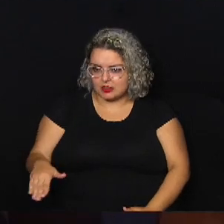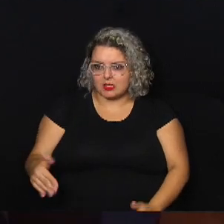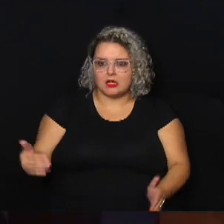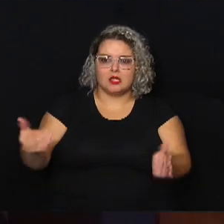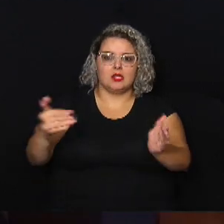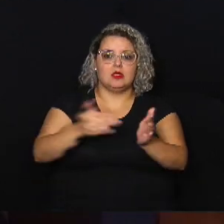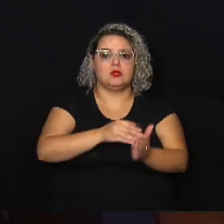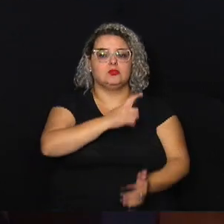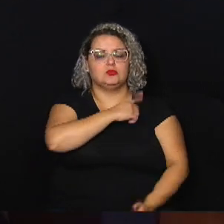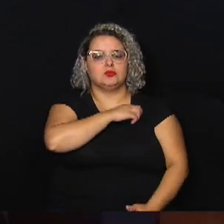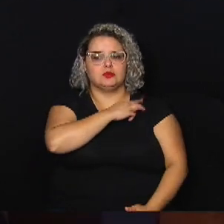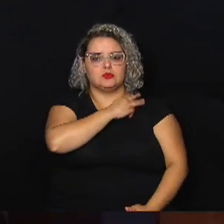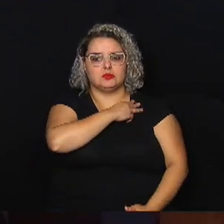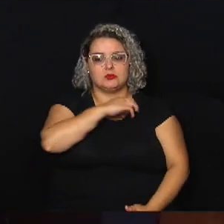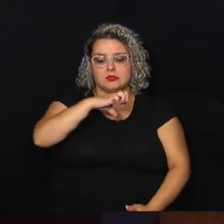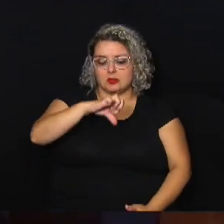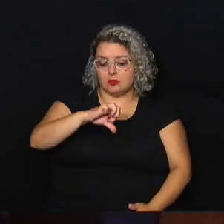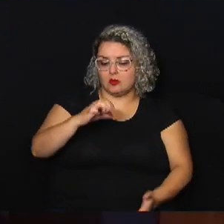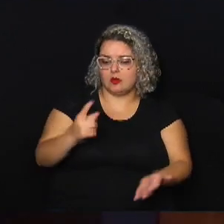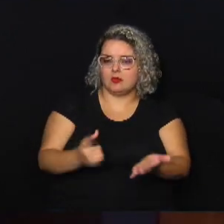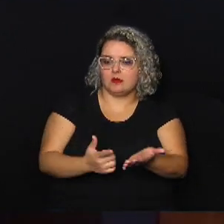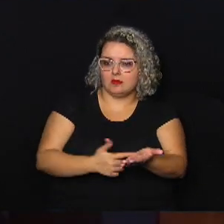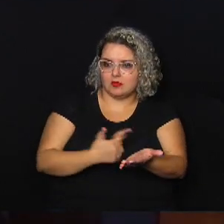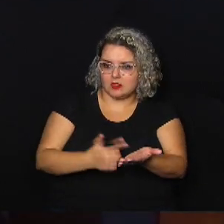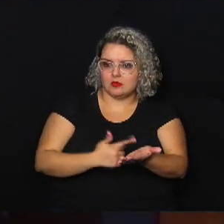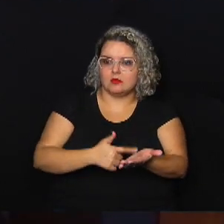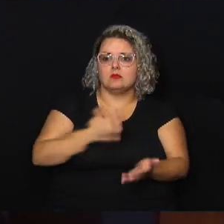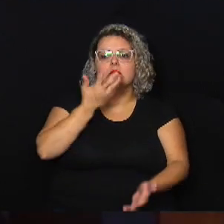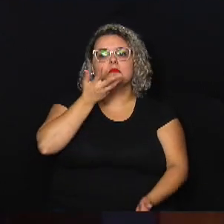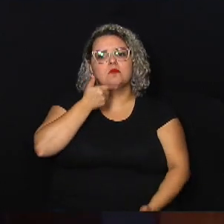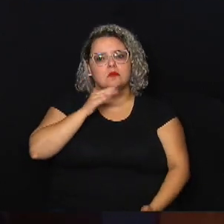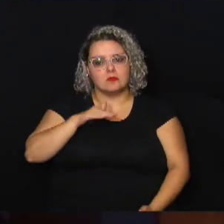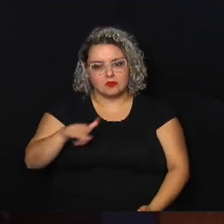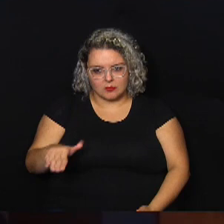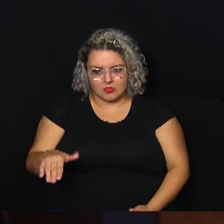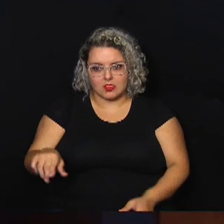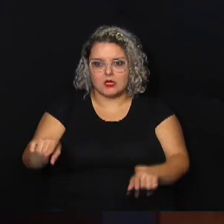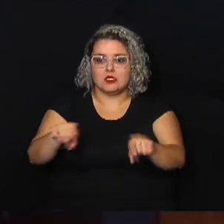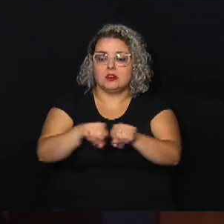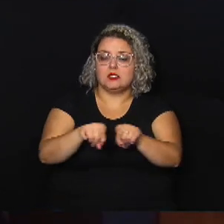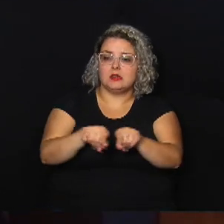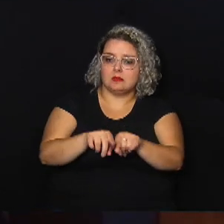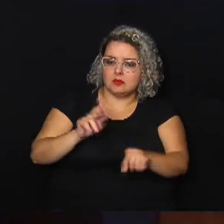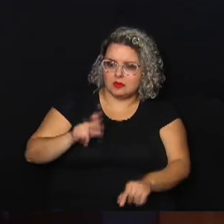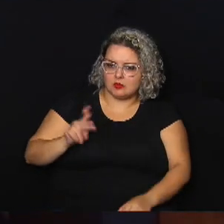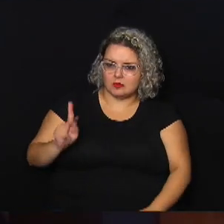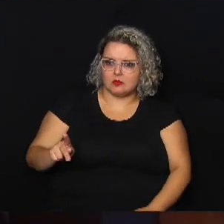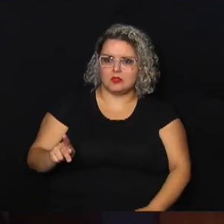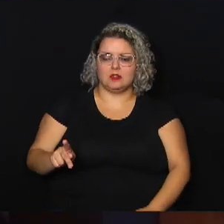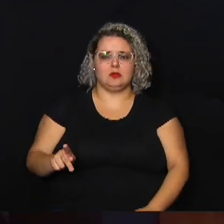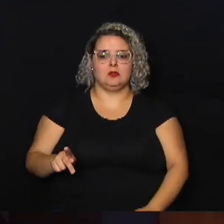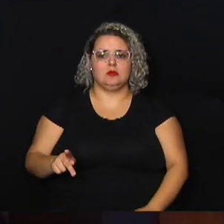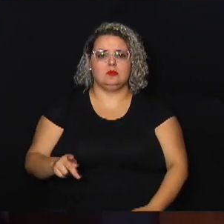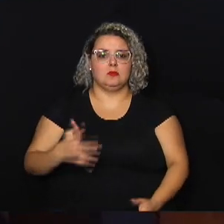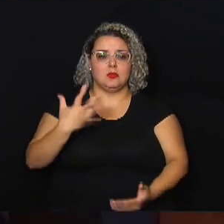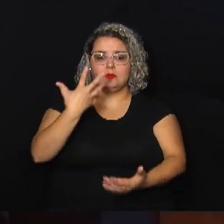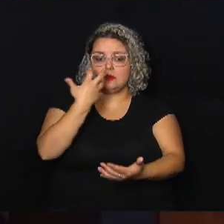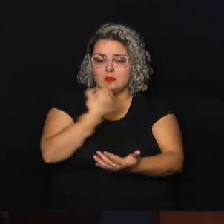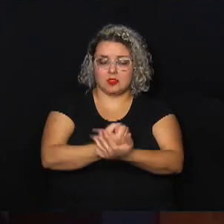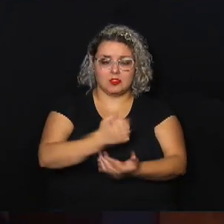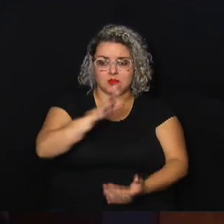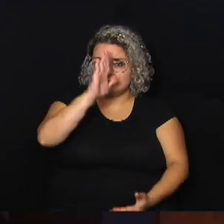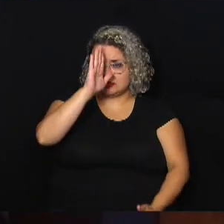ensino médio. São 9 livros para as crianças e para os professores, para você baixar de graça.